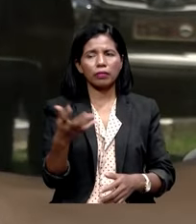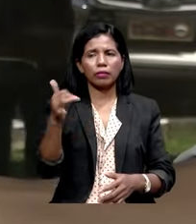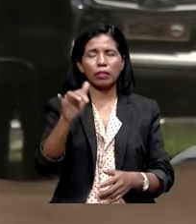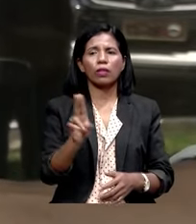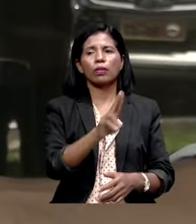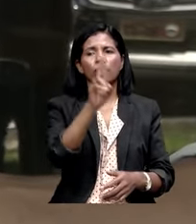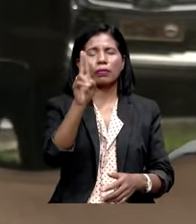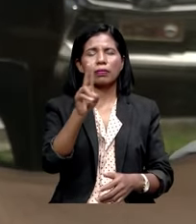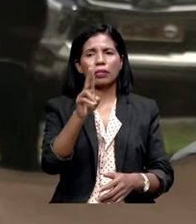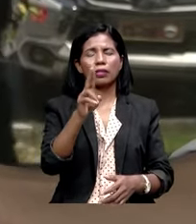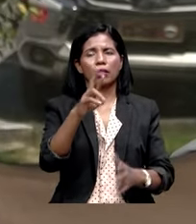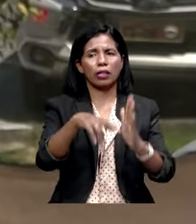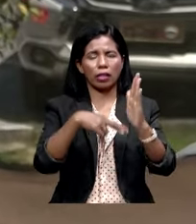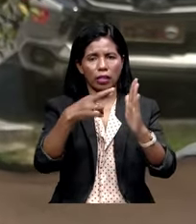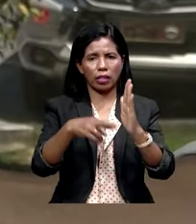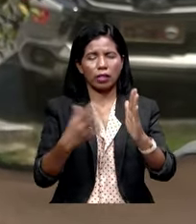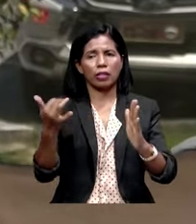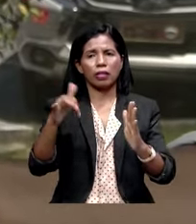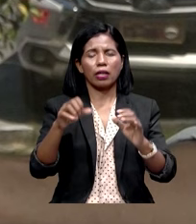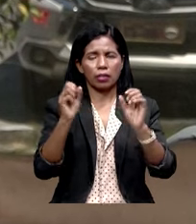usa método para tu ver lá até né ver